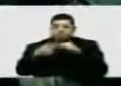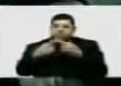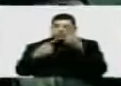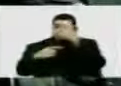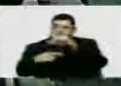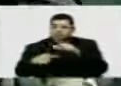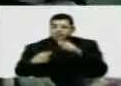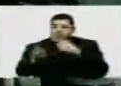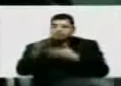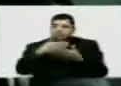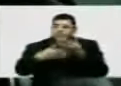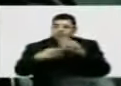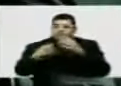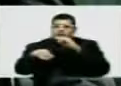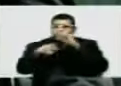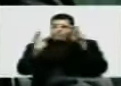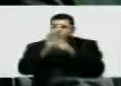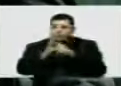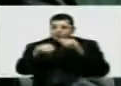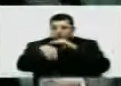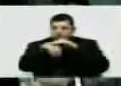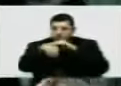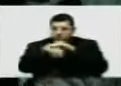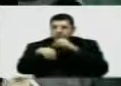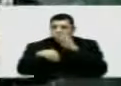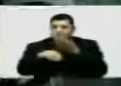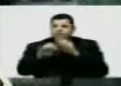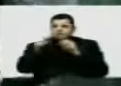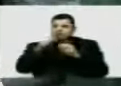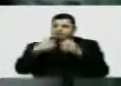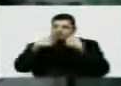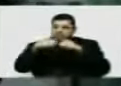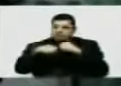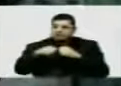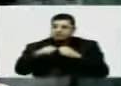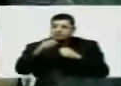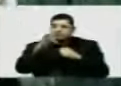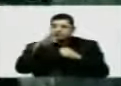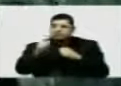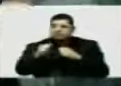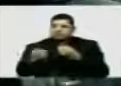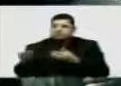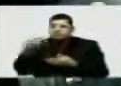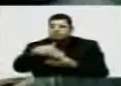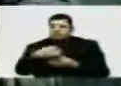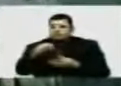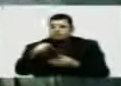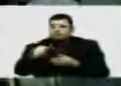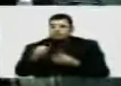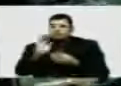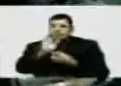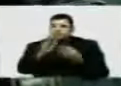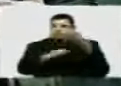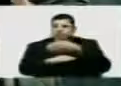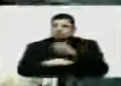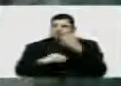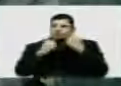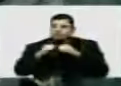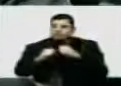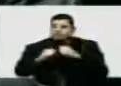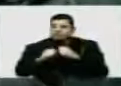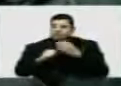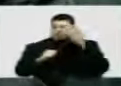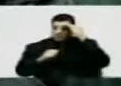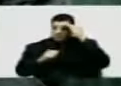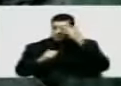E a outra batalha é essa própria discussão da unificação do ICMS, que aí sim precisamos ter Cefaz, trazendo dados, colocando dados, para que nós